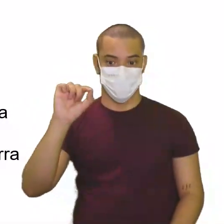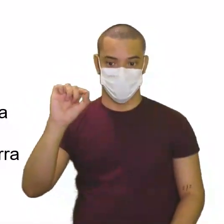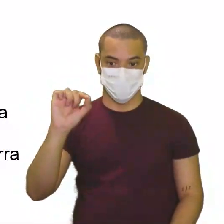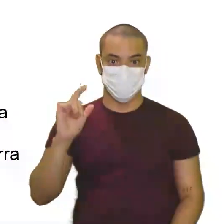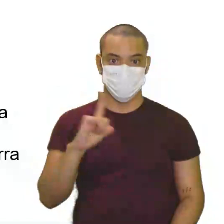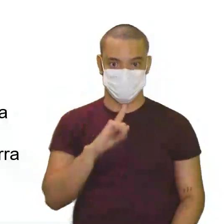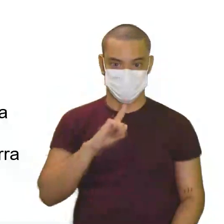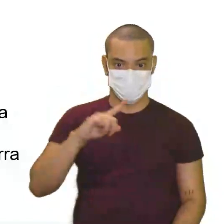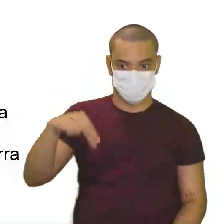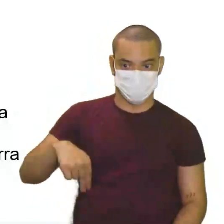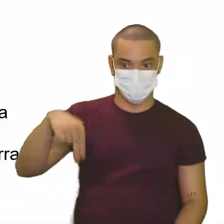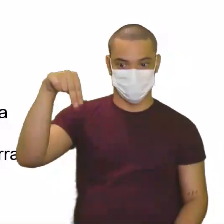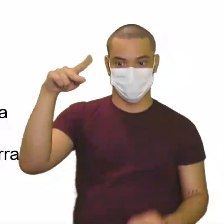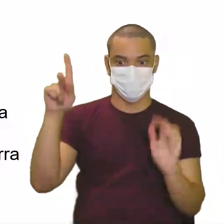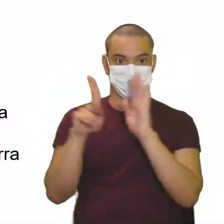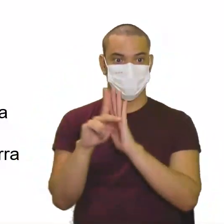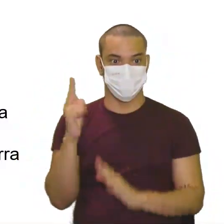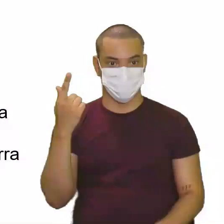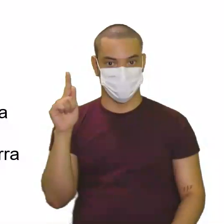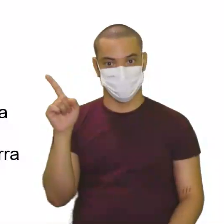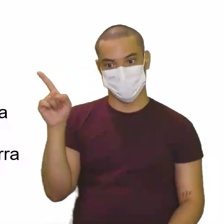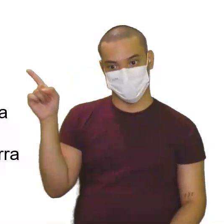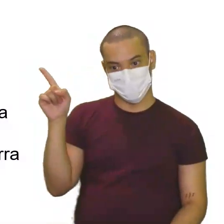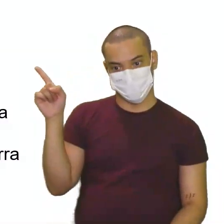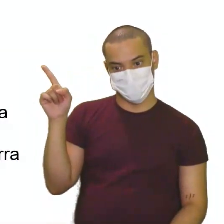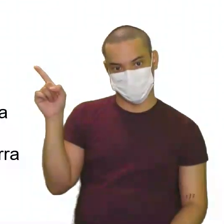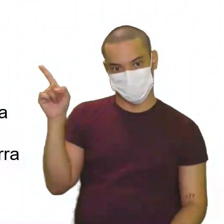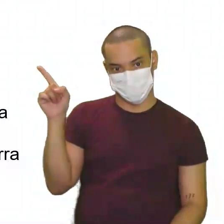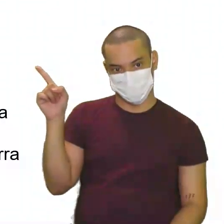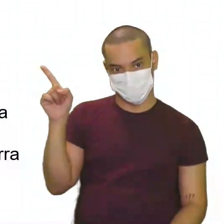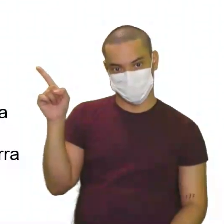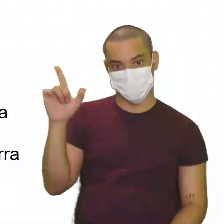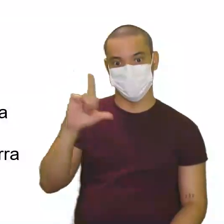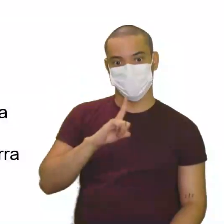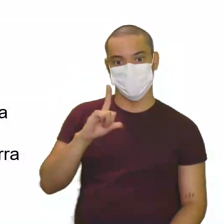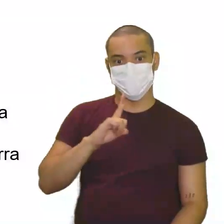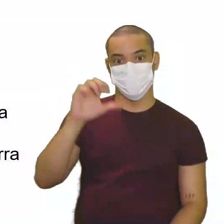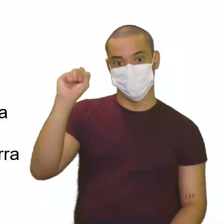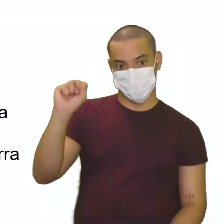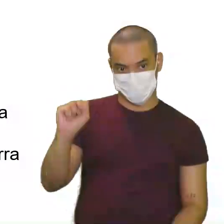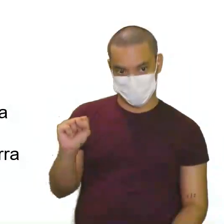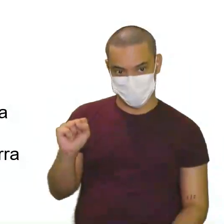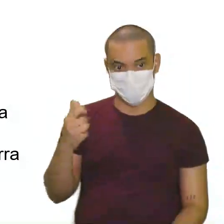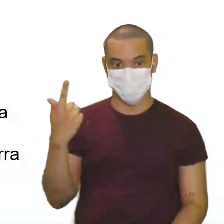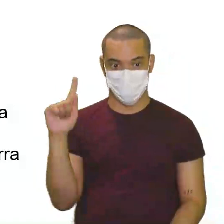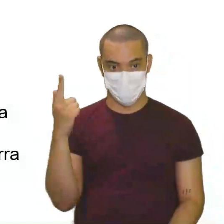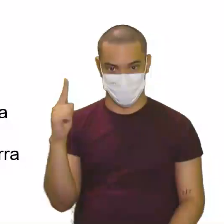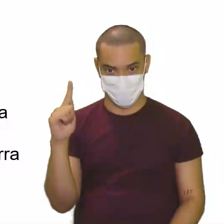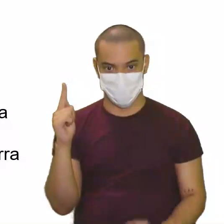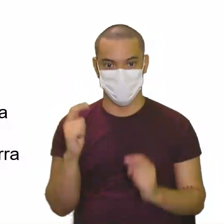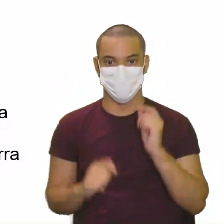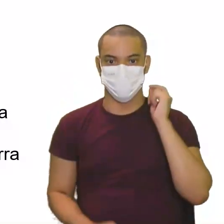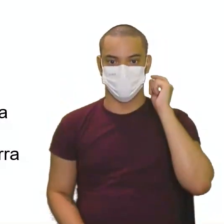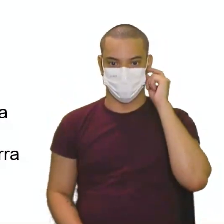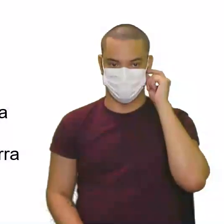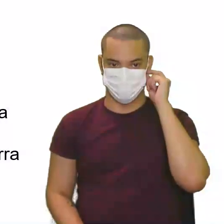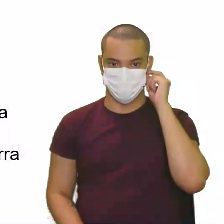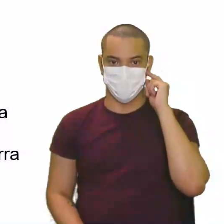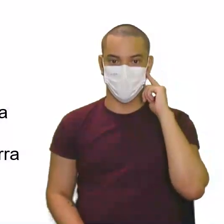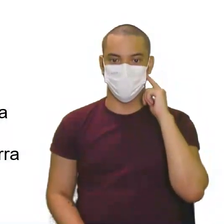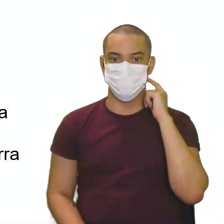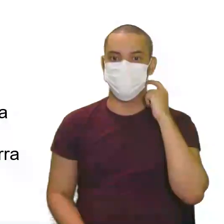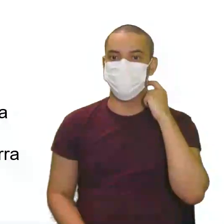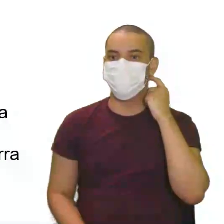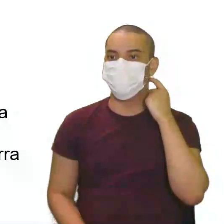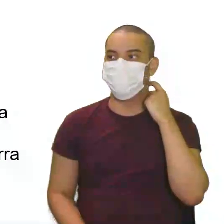figura a gente tem o norte geográfico aqui em cima olha só e aqui embaixo a gente tem um Sul geográfico Então olha só tá aqui o nosso